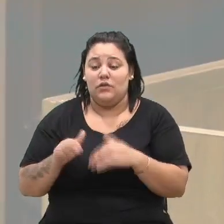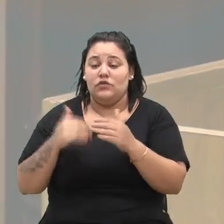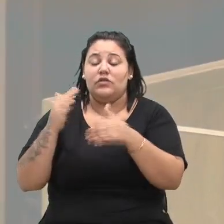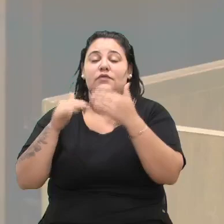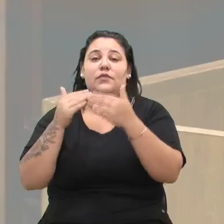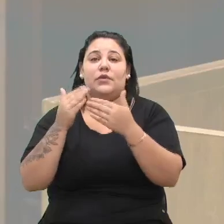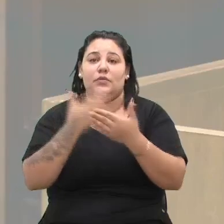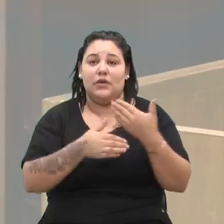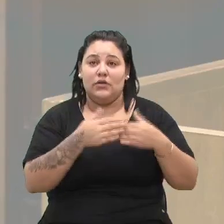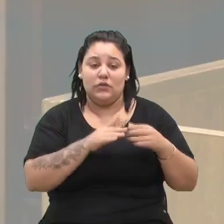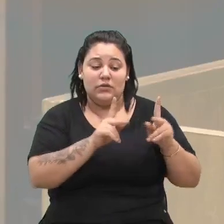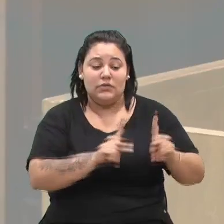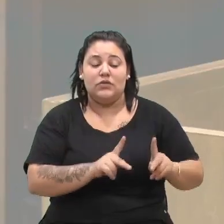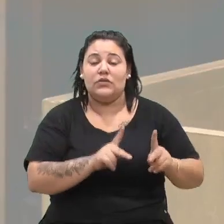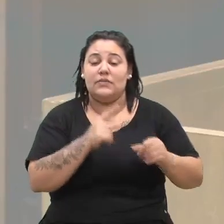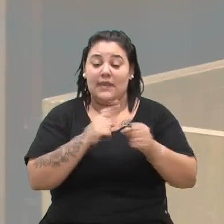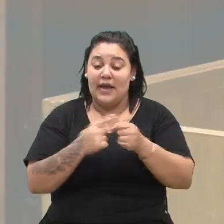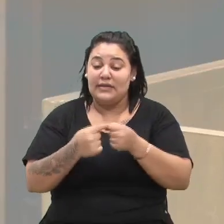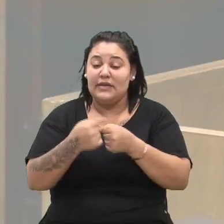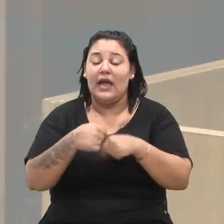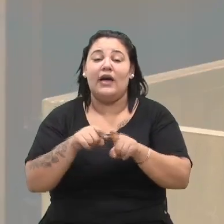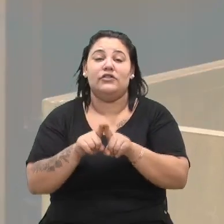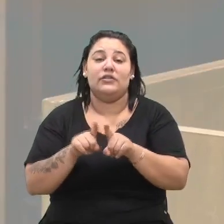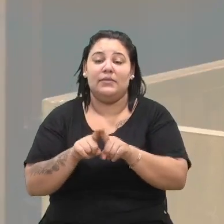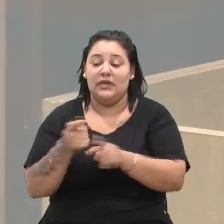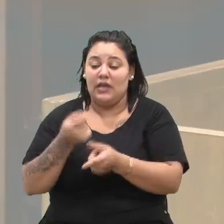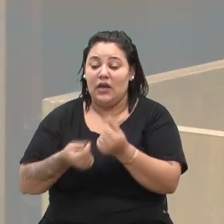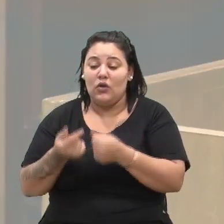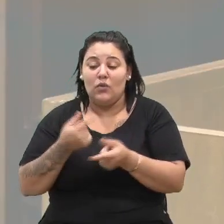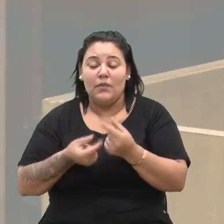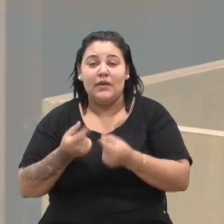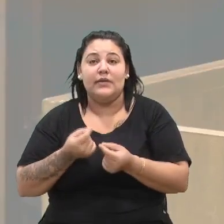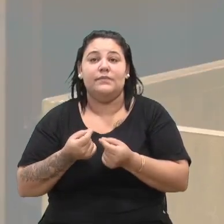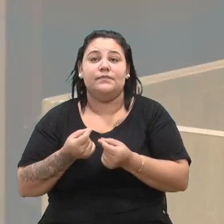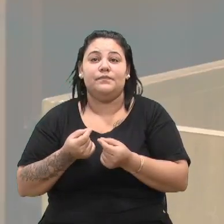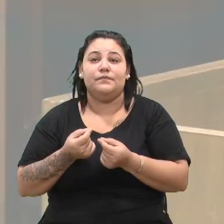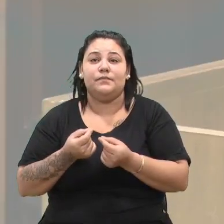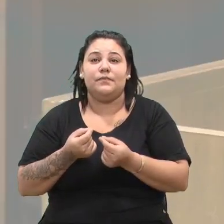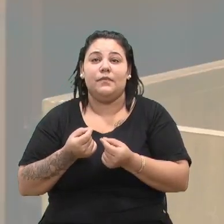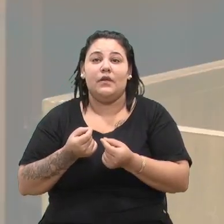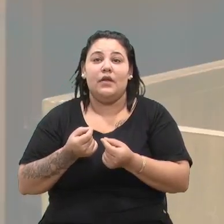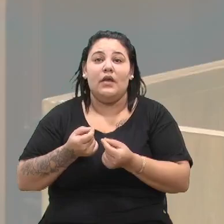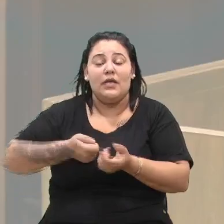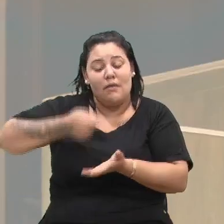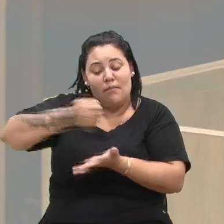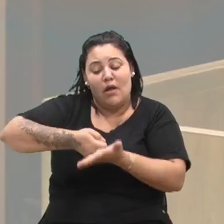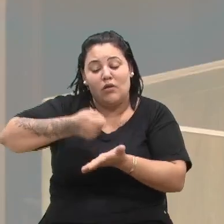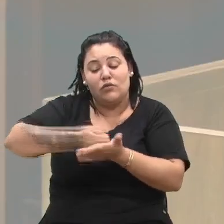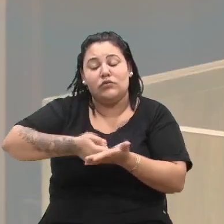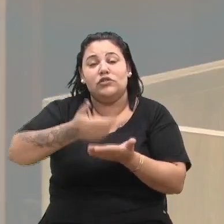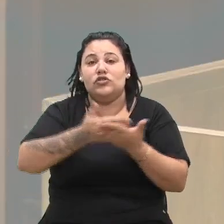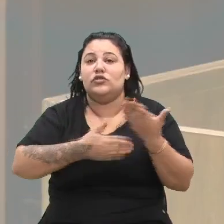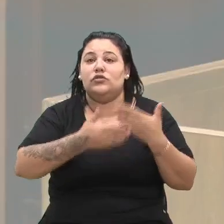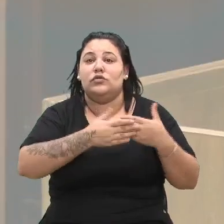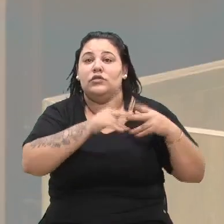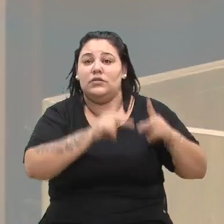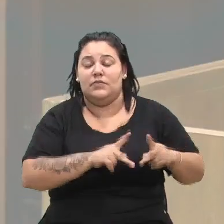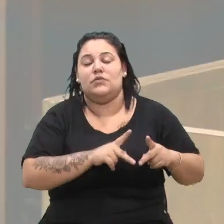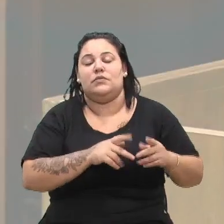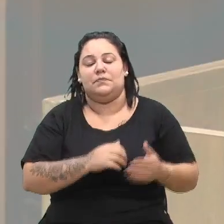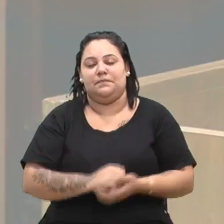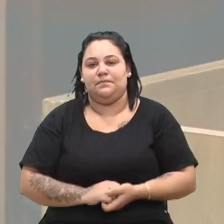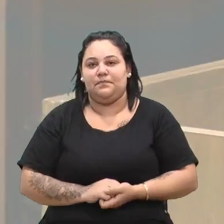as pessoas, para a cidade, do ponto de vista econômico, e é uma luta de todos e todas nós.